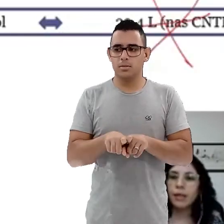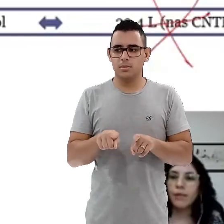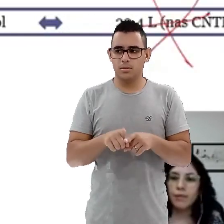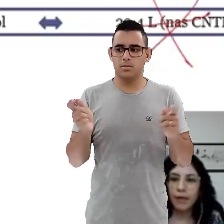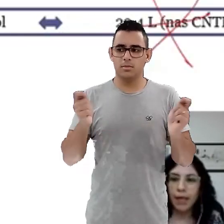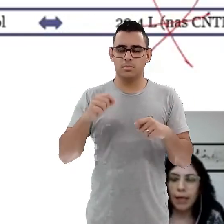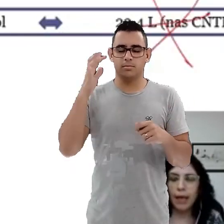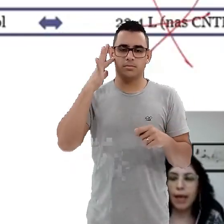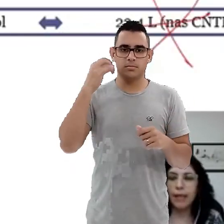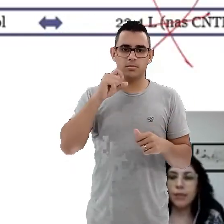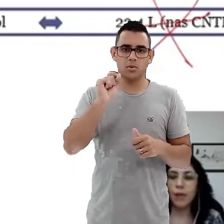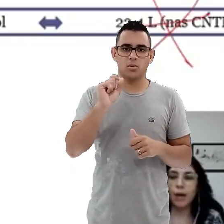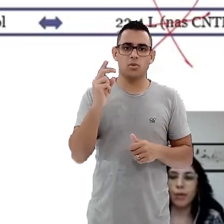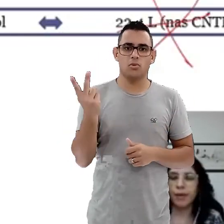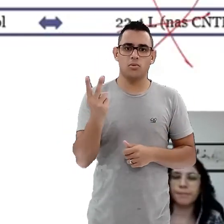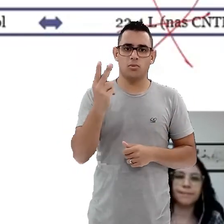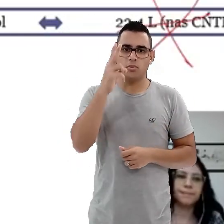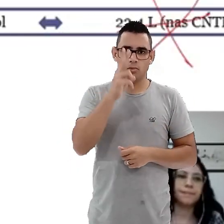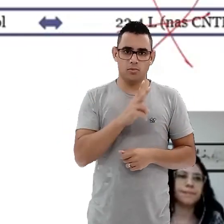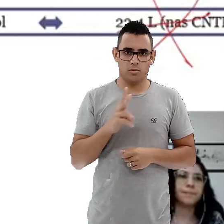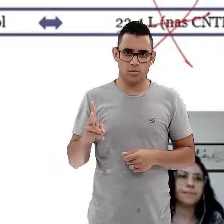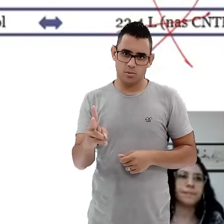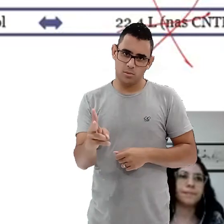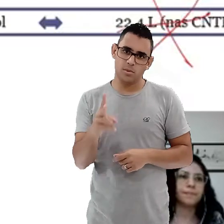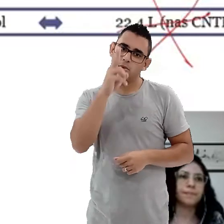a gente não vai ver isso agora.